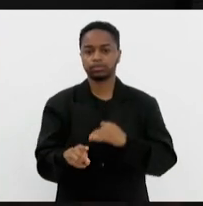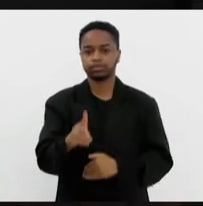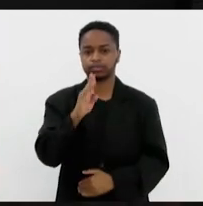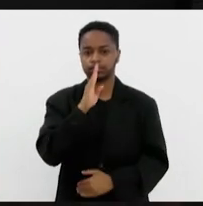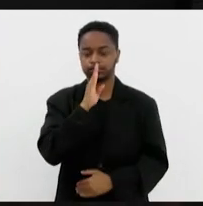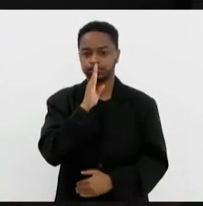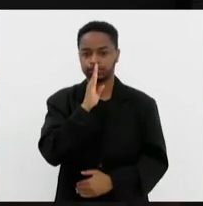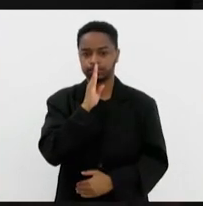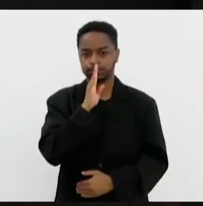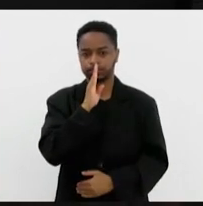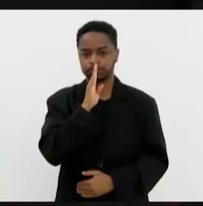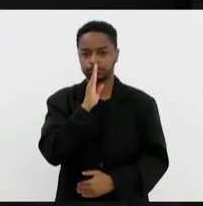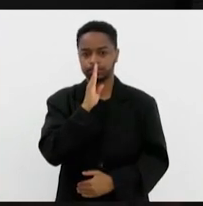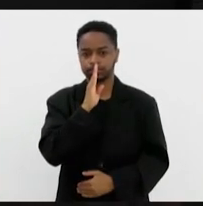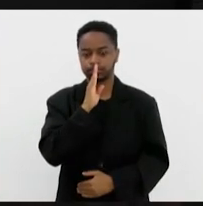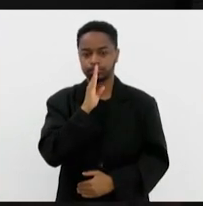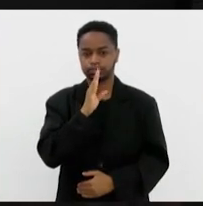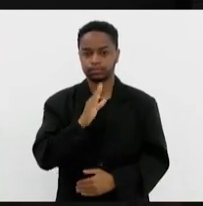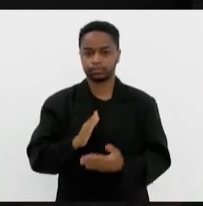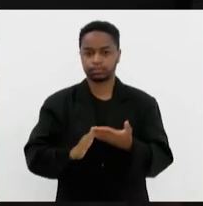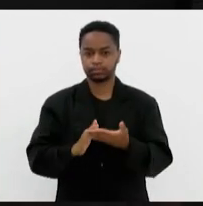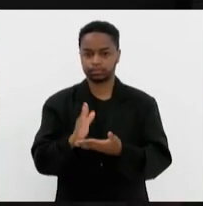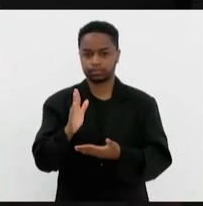aprovam, permaneçam como estão.